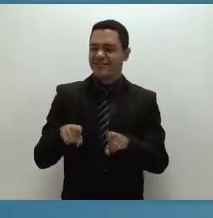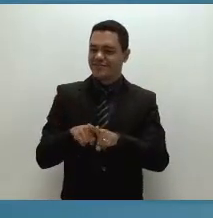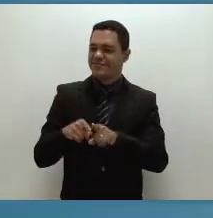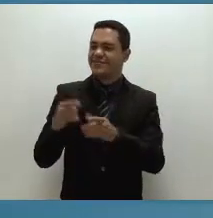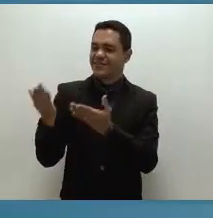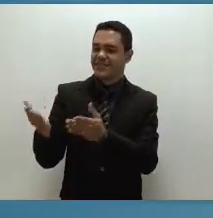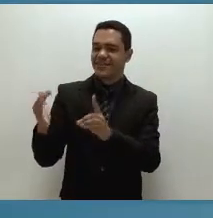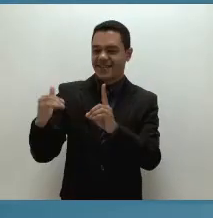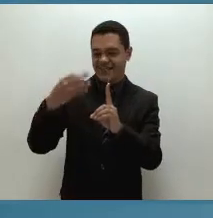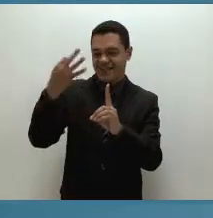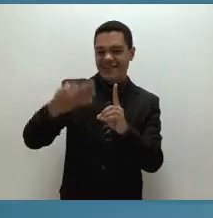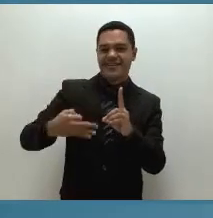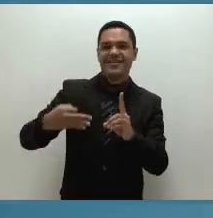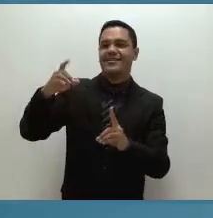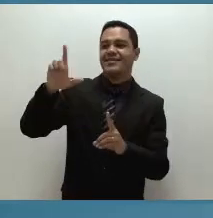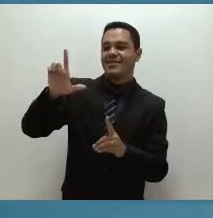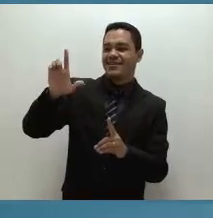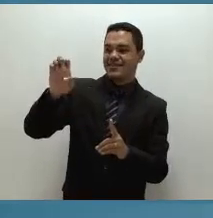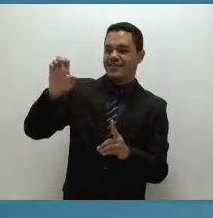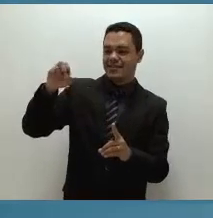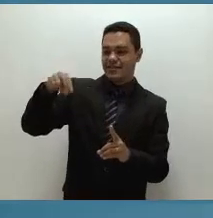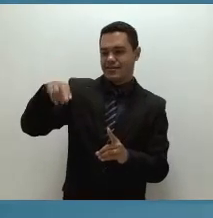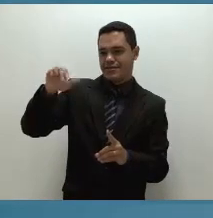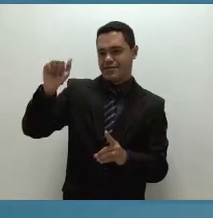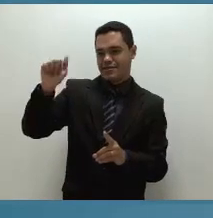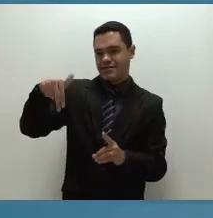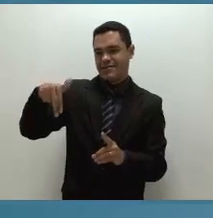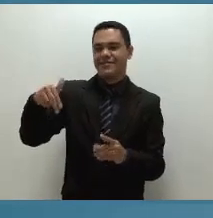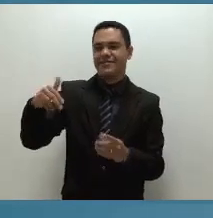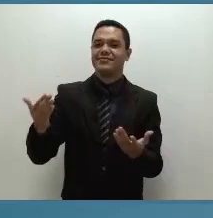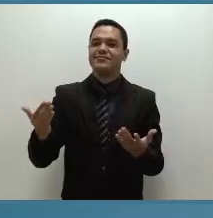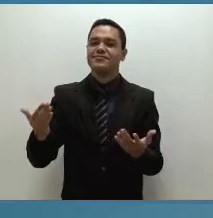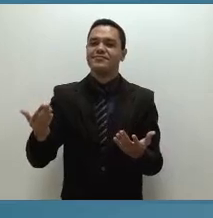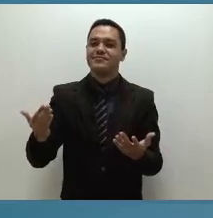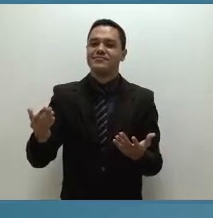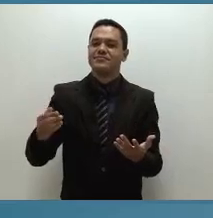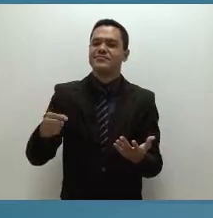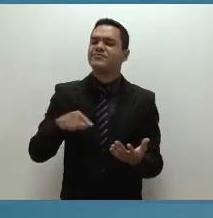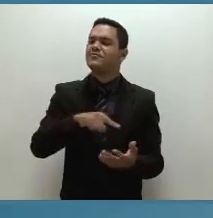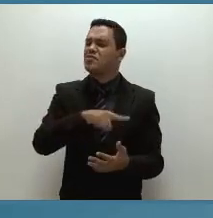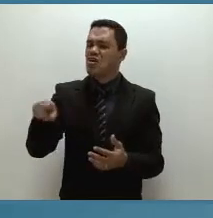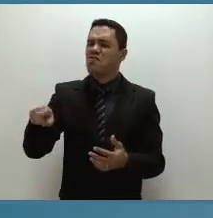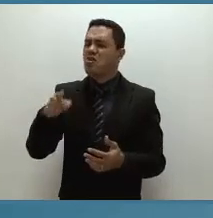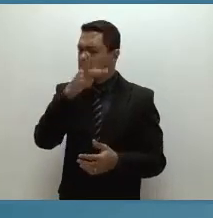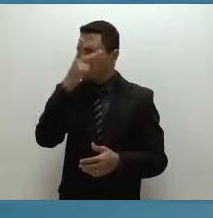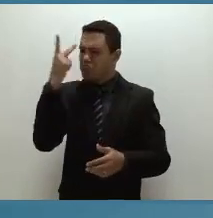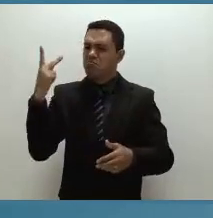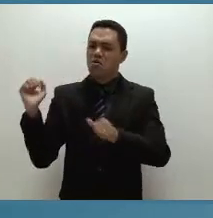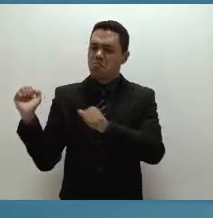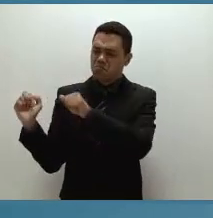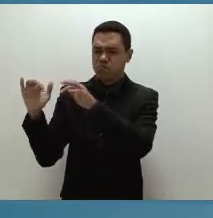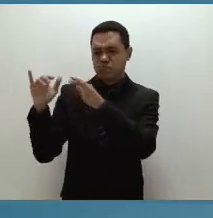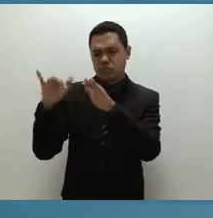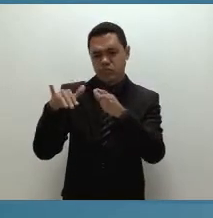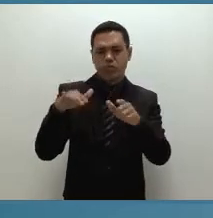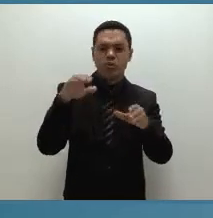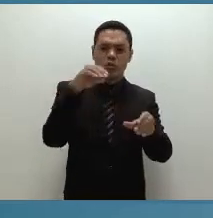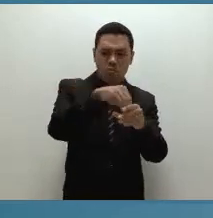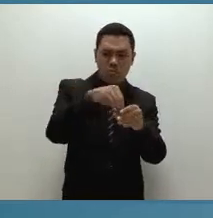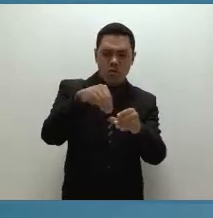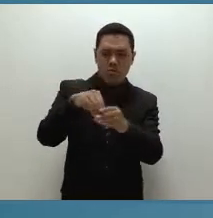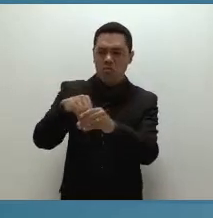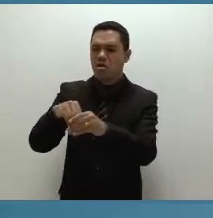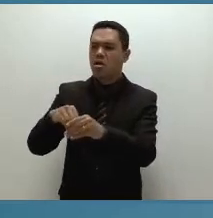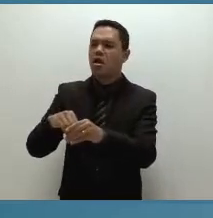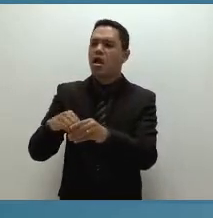dizer que eleitoras e eleitores compareceram às sessões eleitorais, eleitoras e eleitores